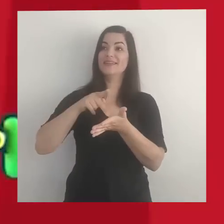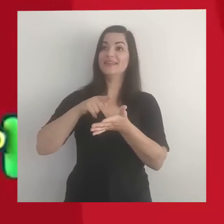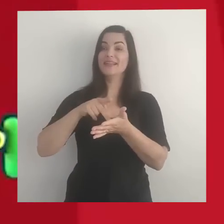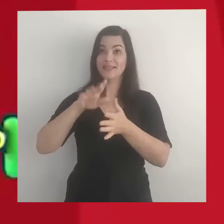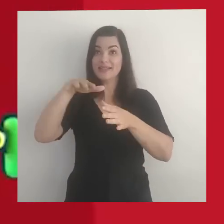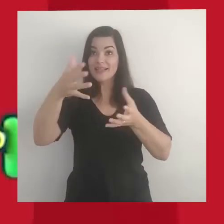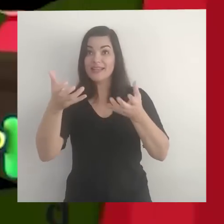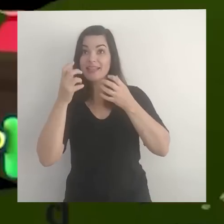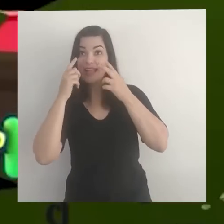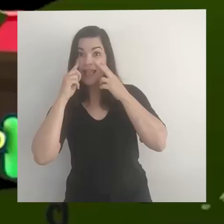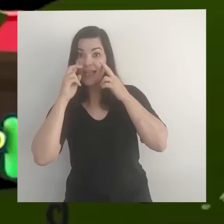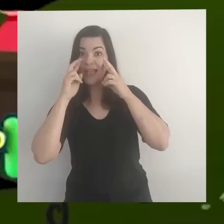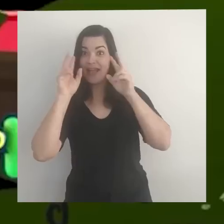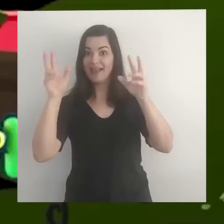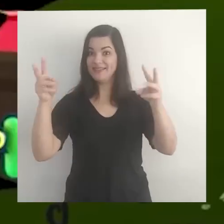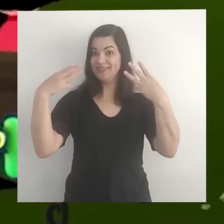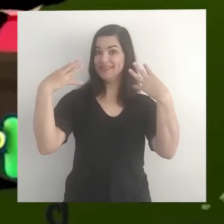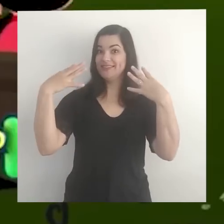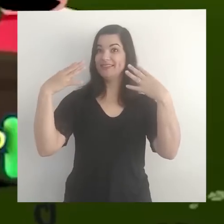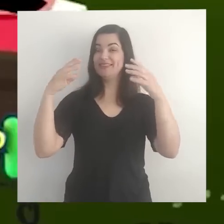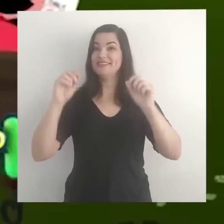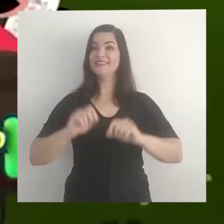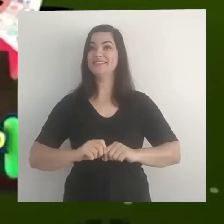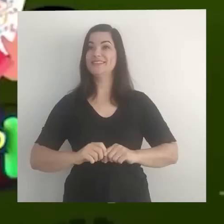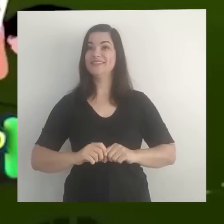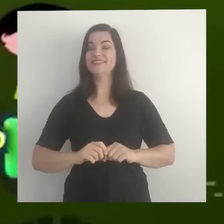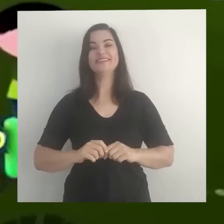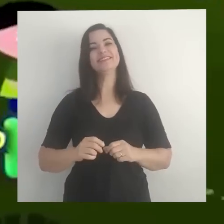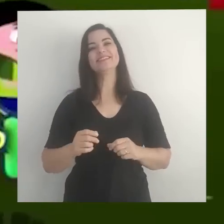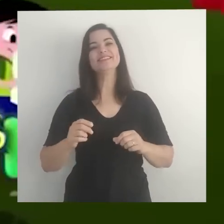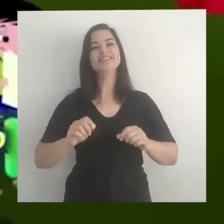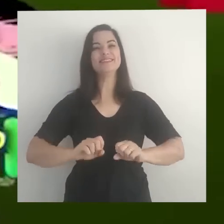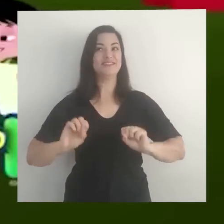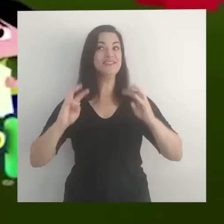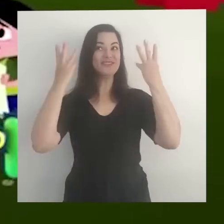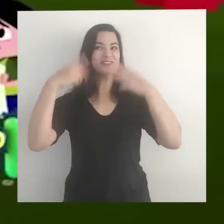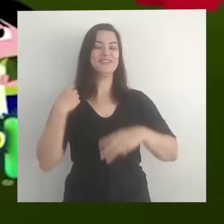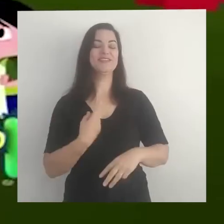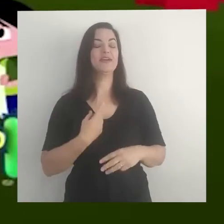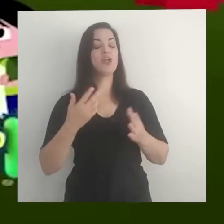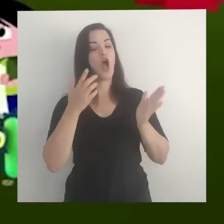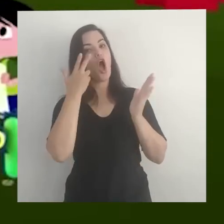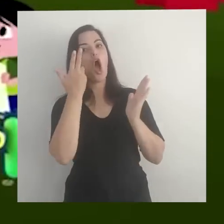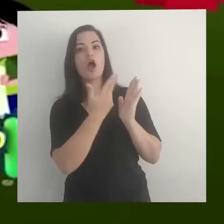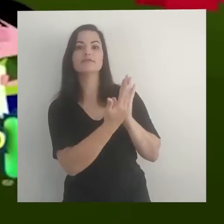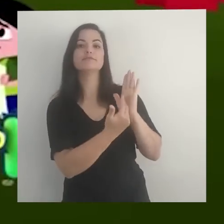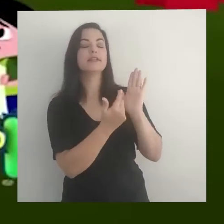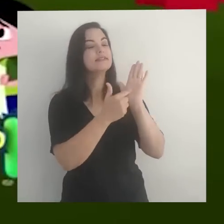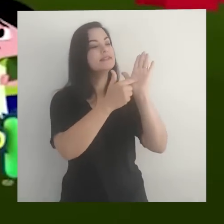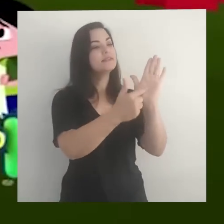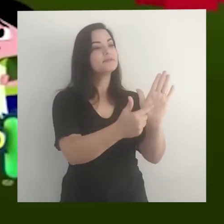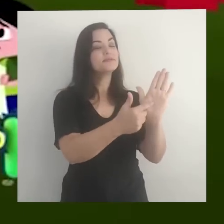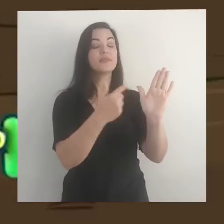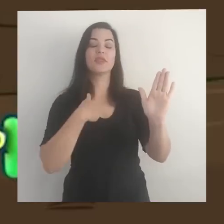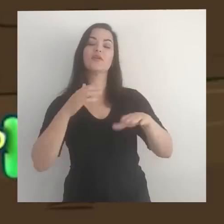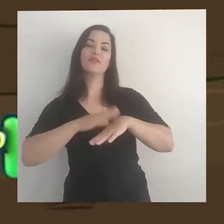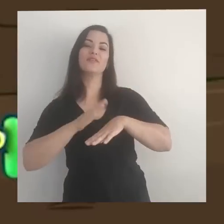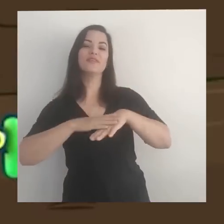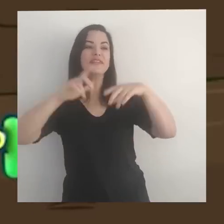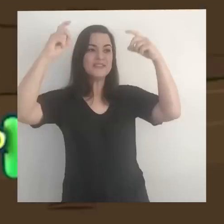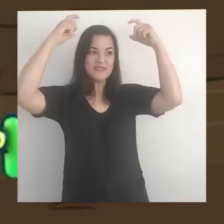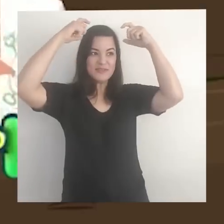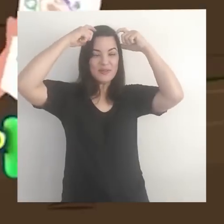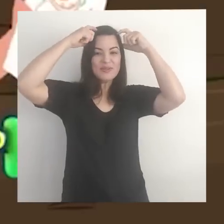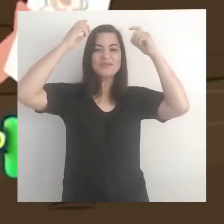em Marte? Esses são os nossos desenhos da missão a Marte. Eu que desenhei o urso.